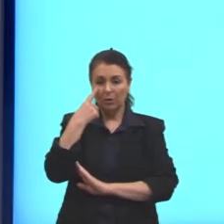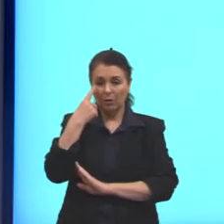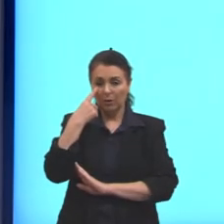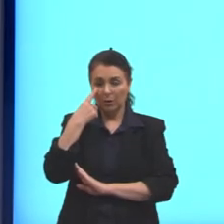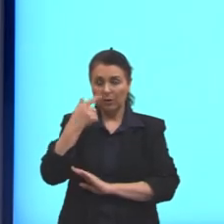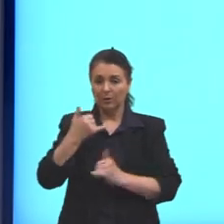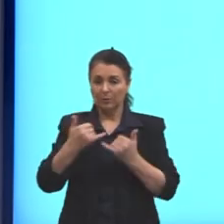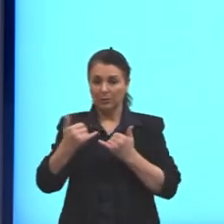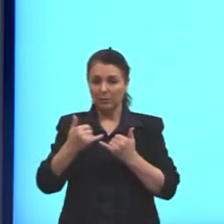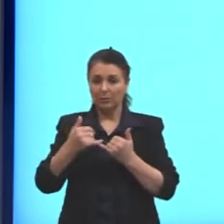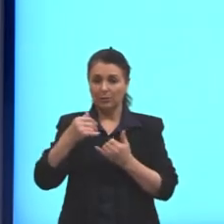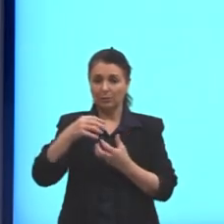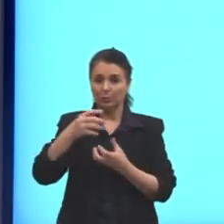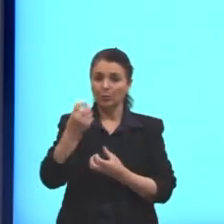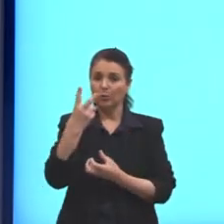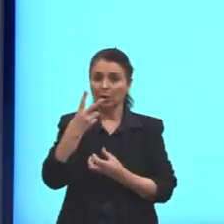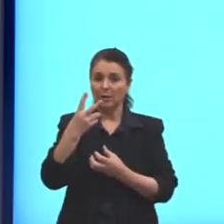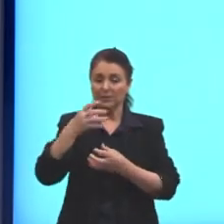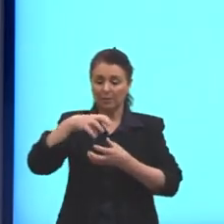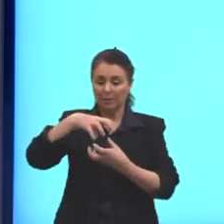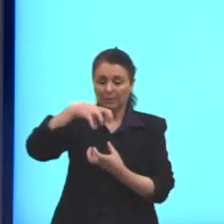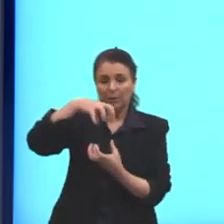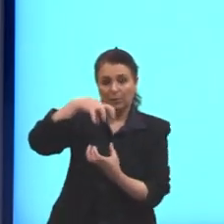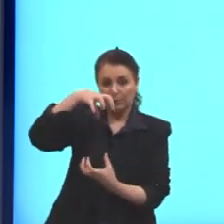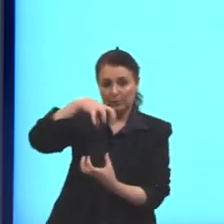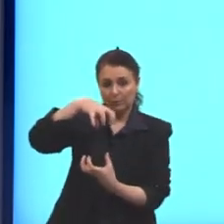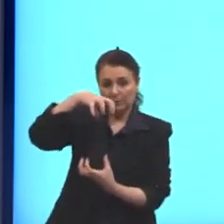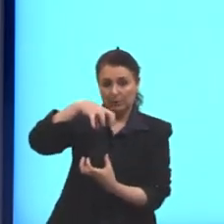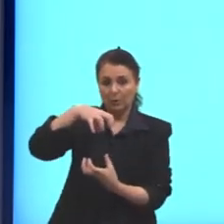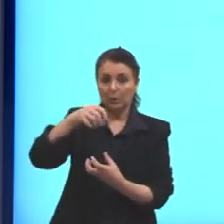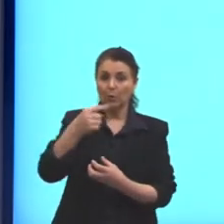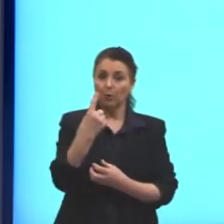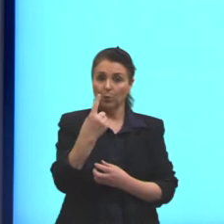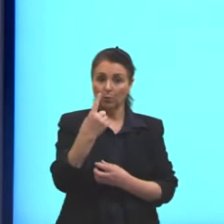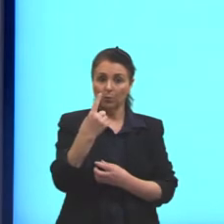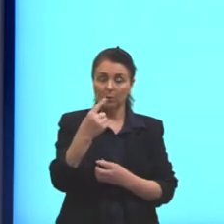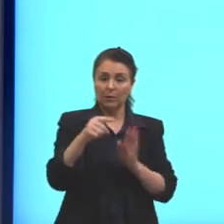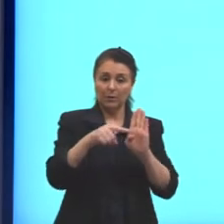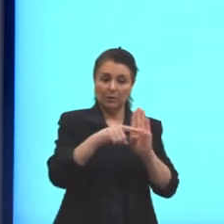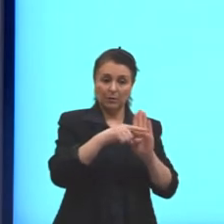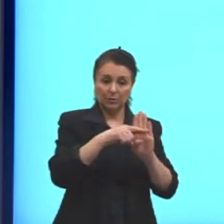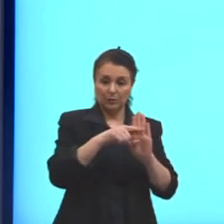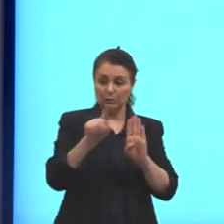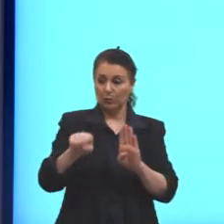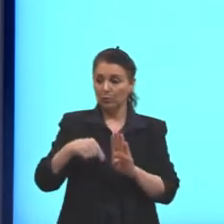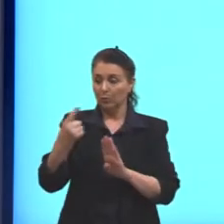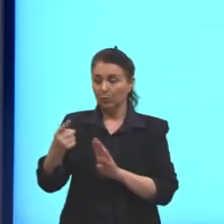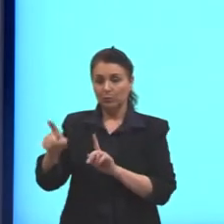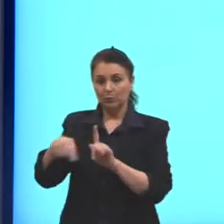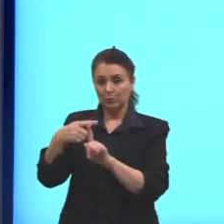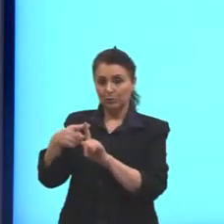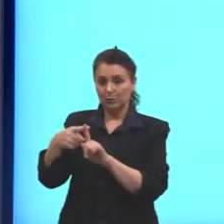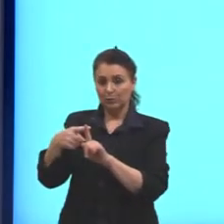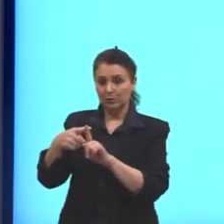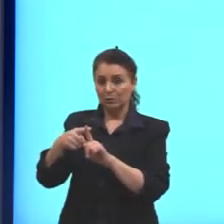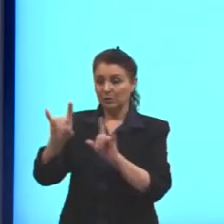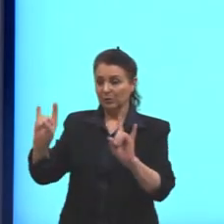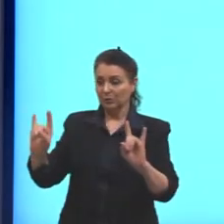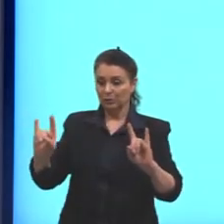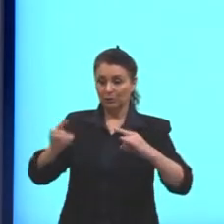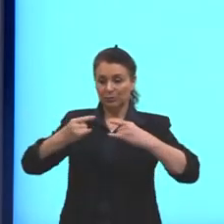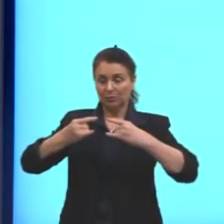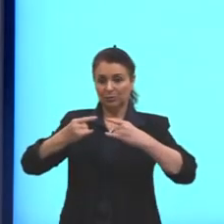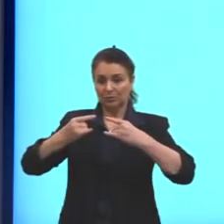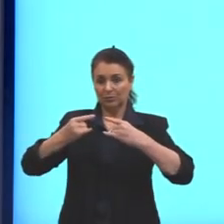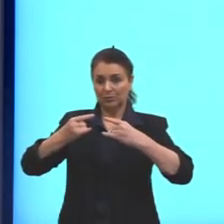por exemplo dois balões tá um que esteja negativo e outro positivo eles vão se atrair é